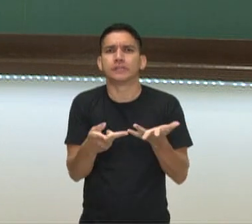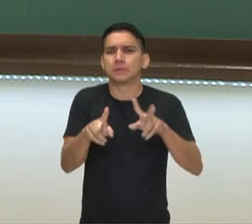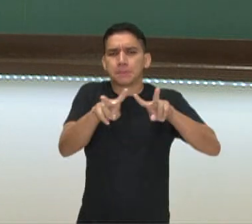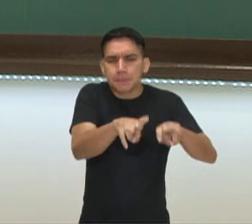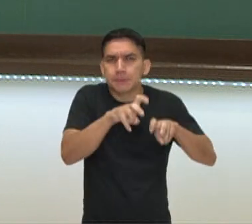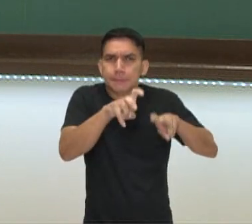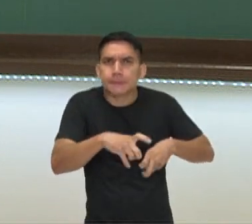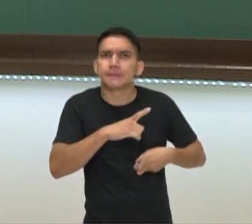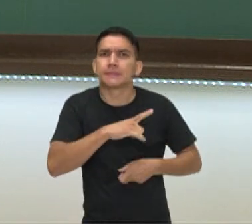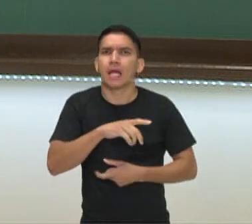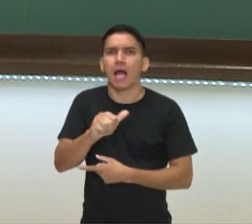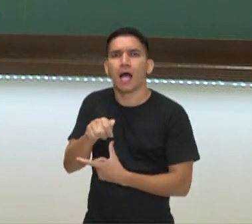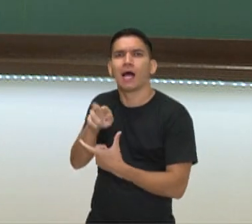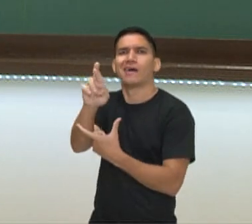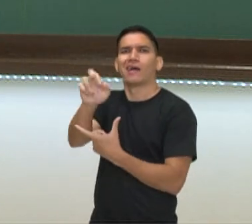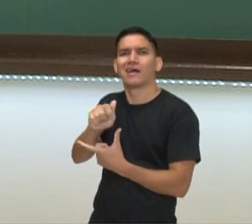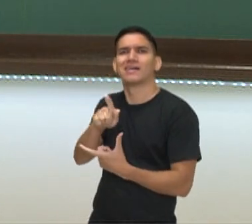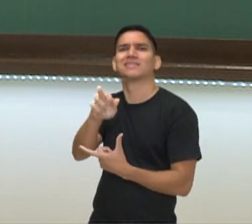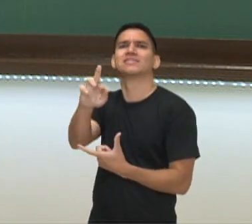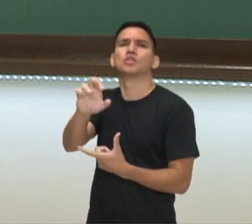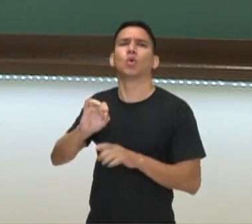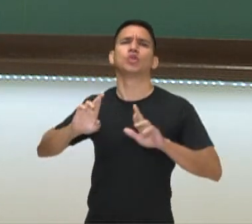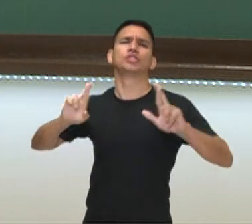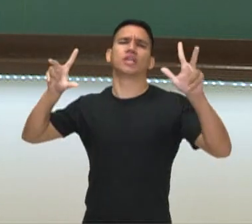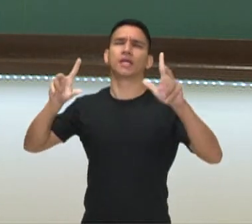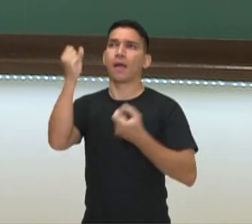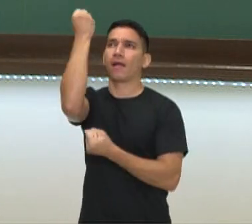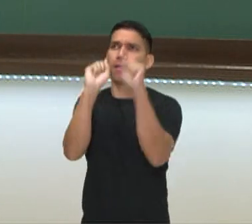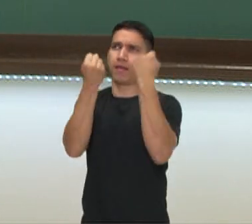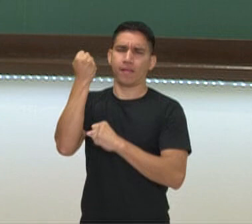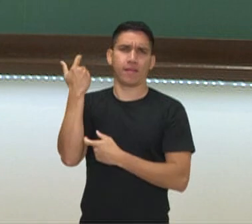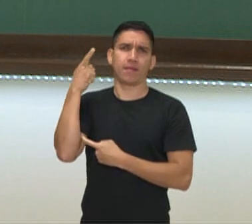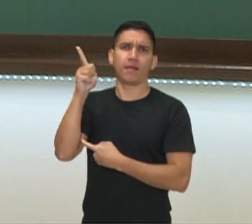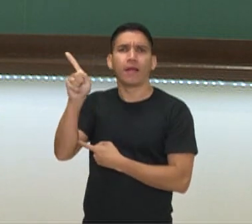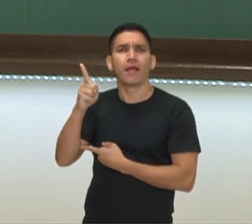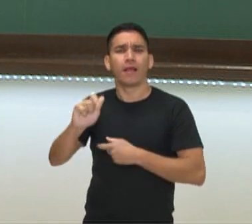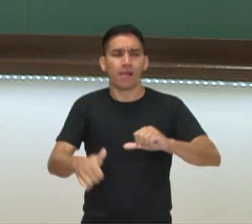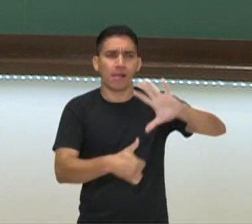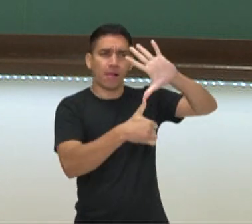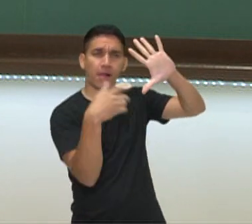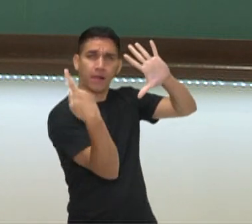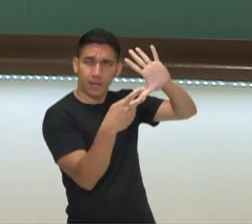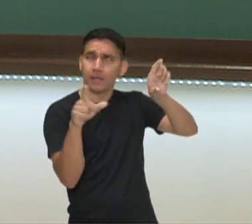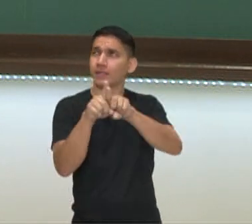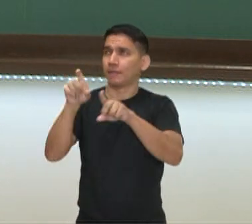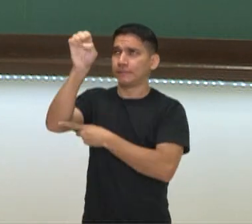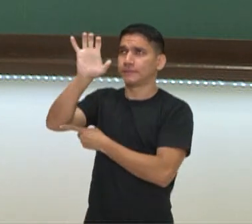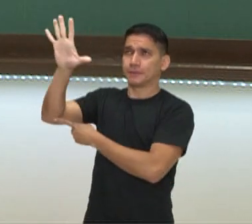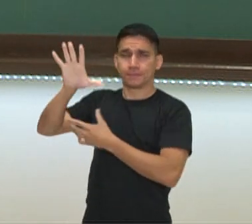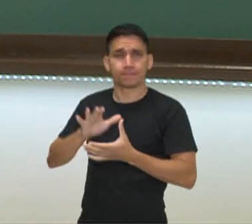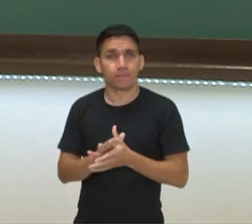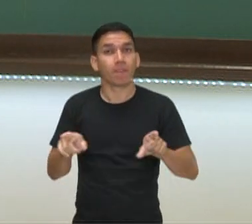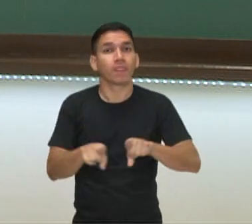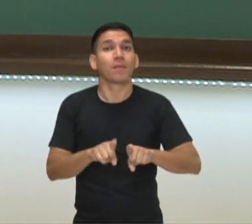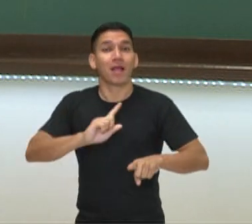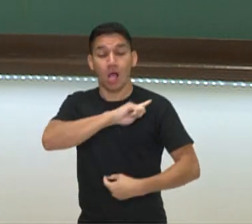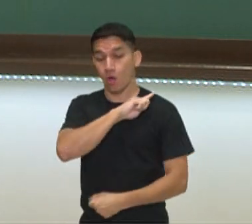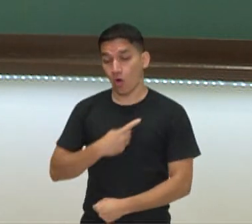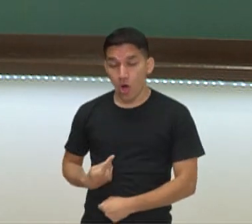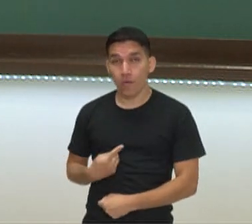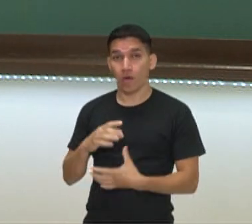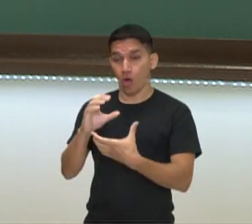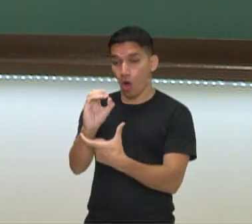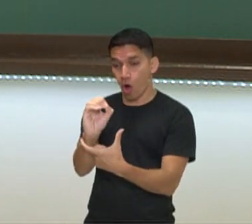ainda, diferente da realidade da América do Norte e da Europa. E segundo, um Estado altamente oligárquico,